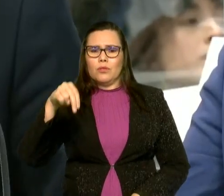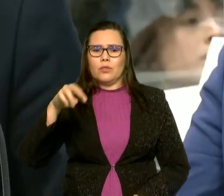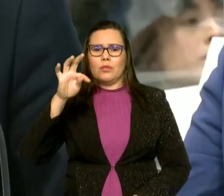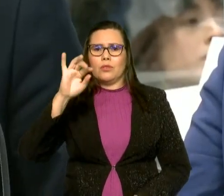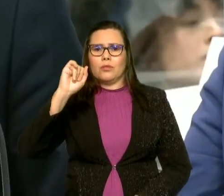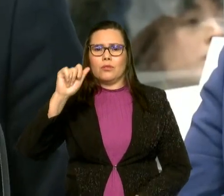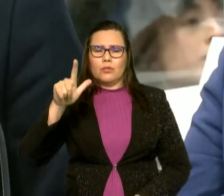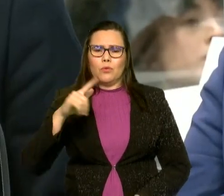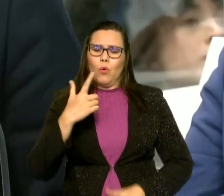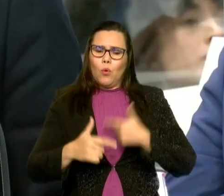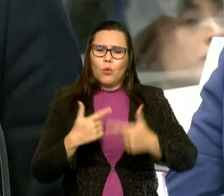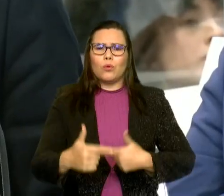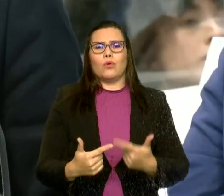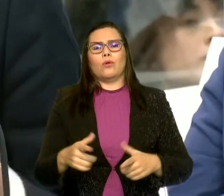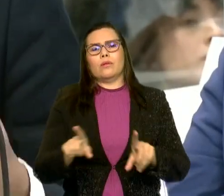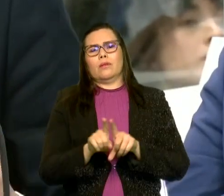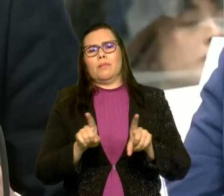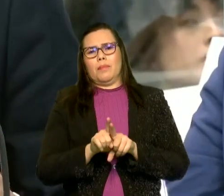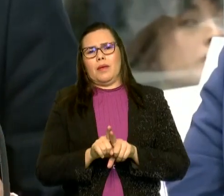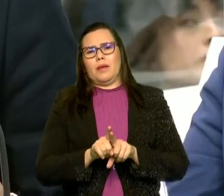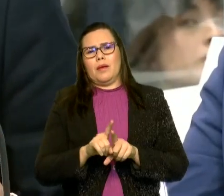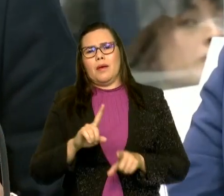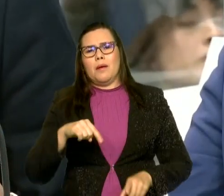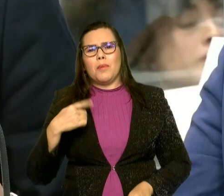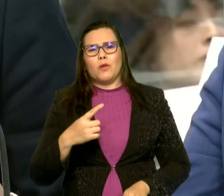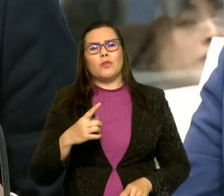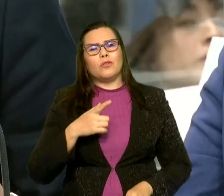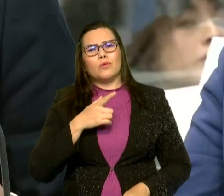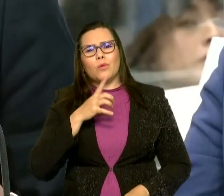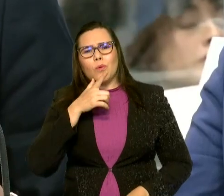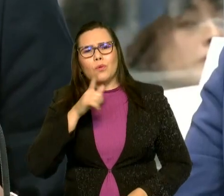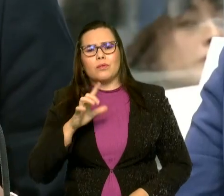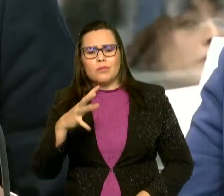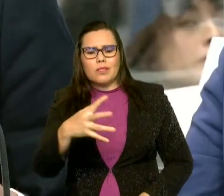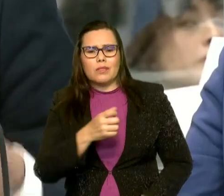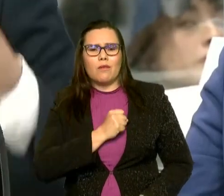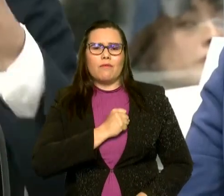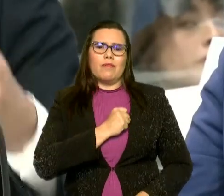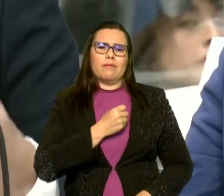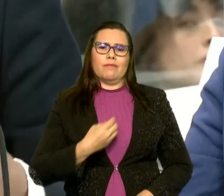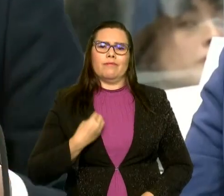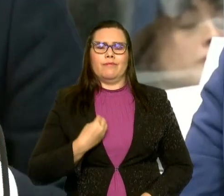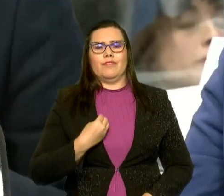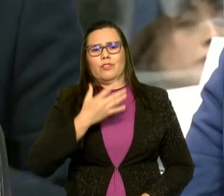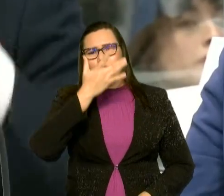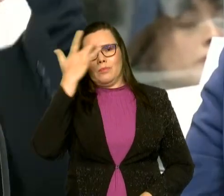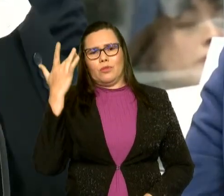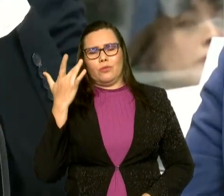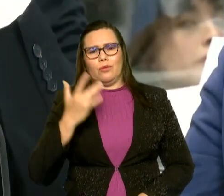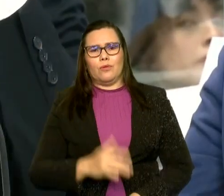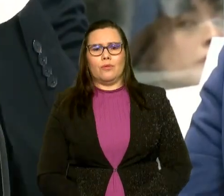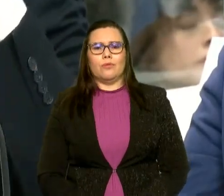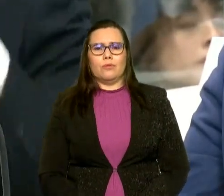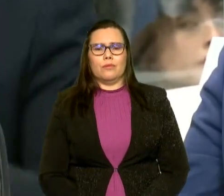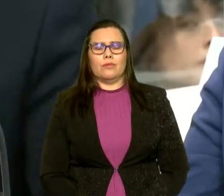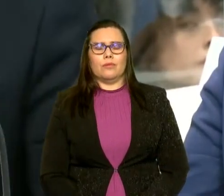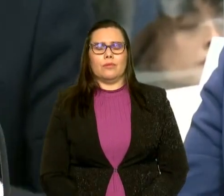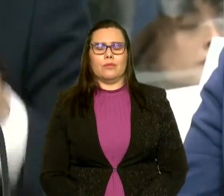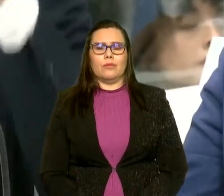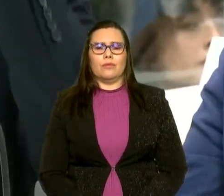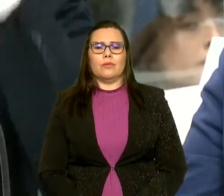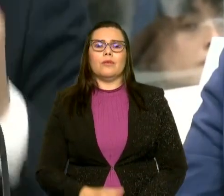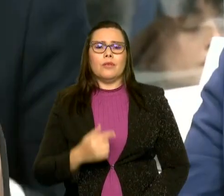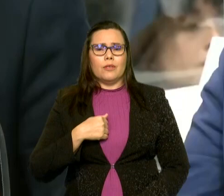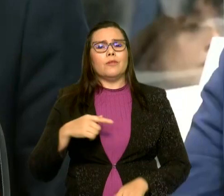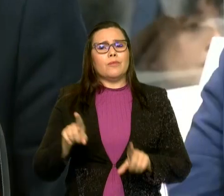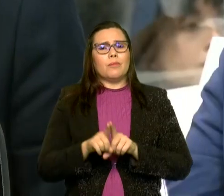aqui. E já encerrando, presidente, no final das contas, ao agradecer à rede